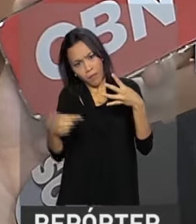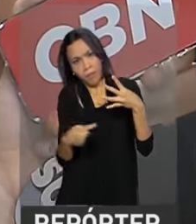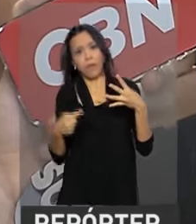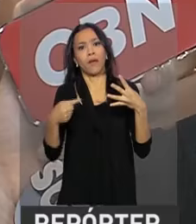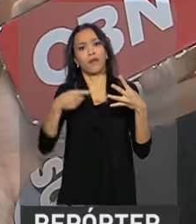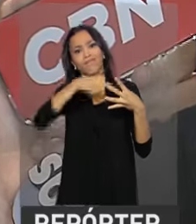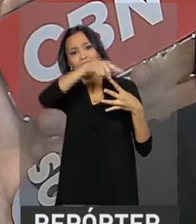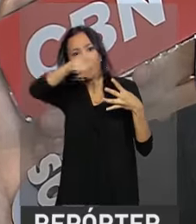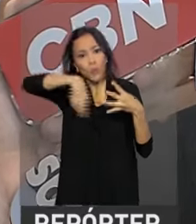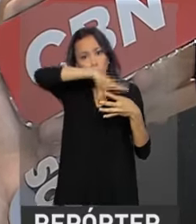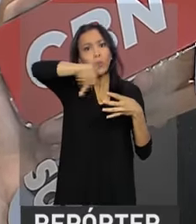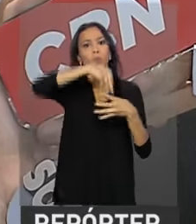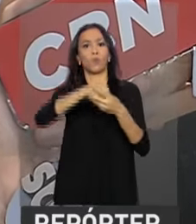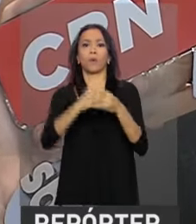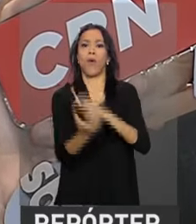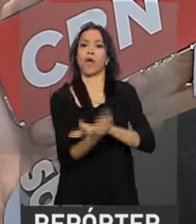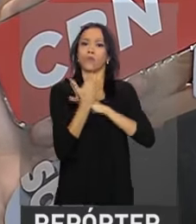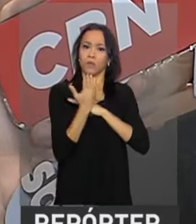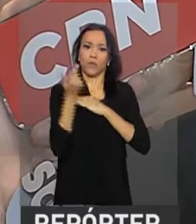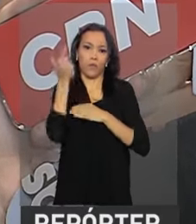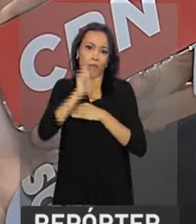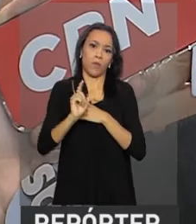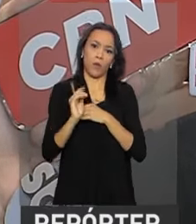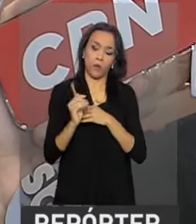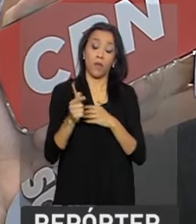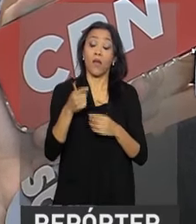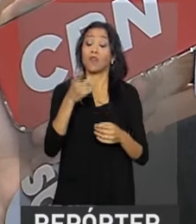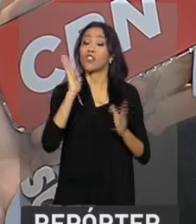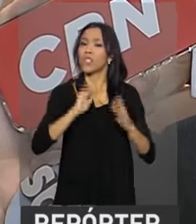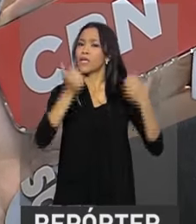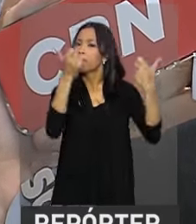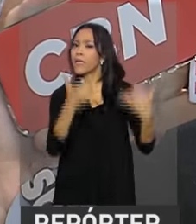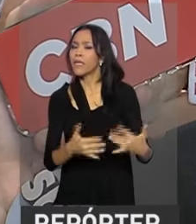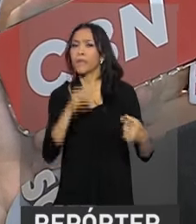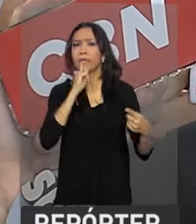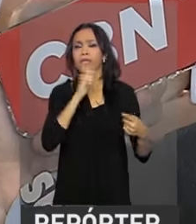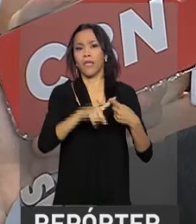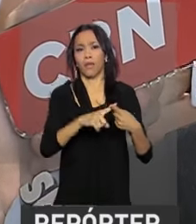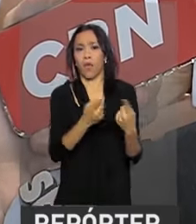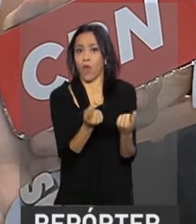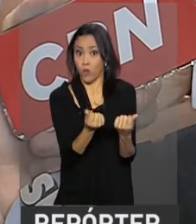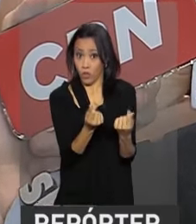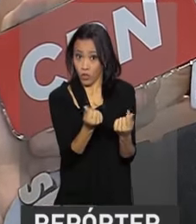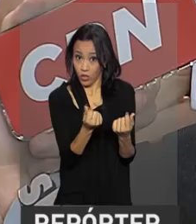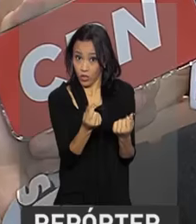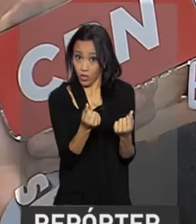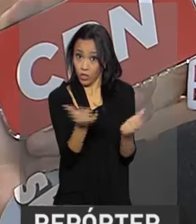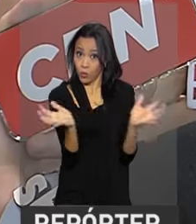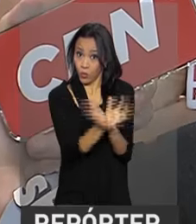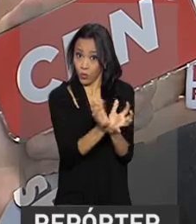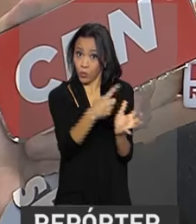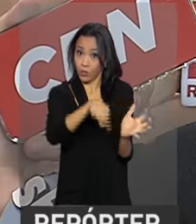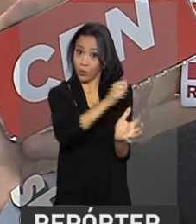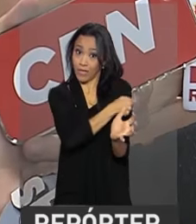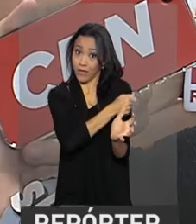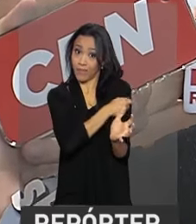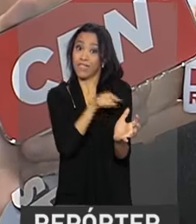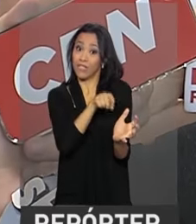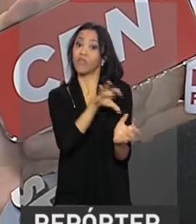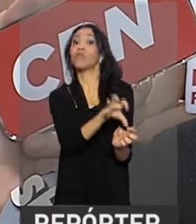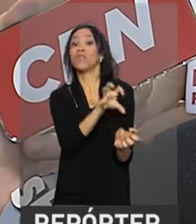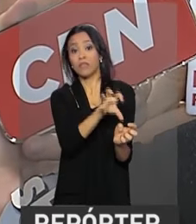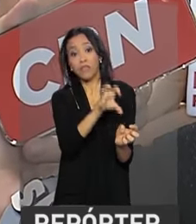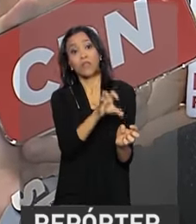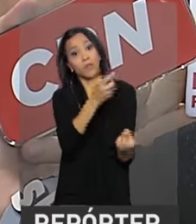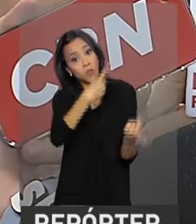desses fatores que o determinam. Acabamos de falar que o nível socioeconômico é um fator determinante para o aluno